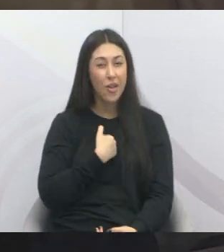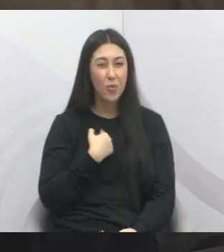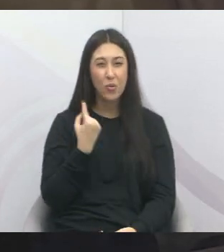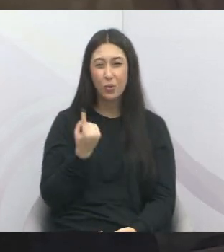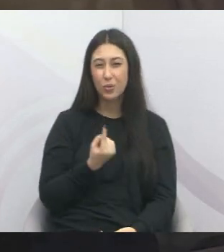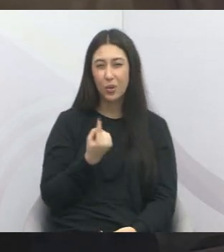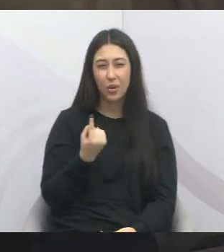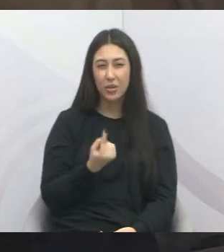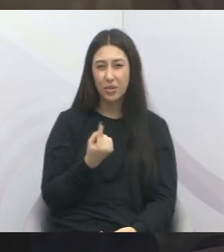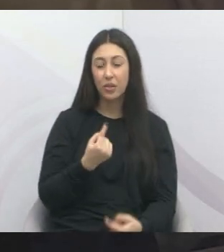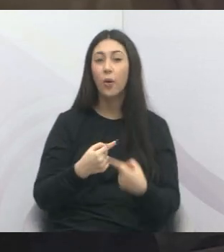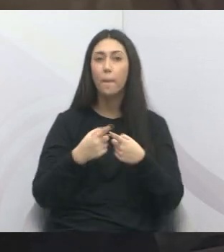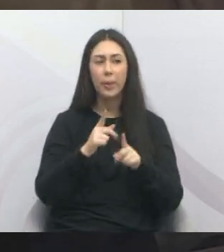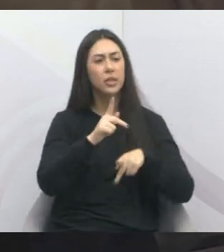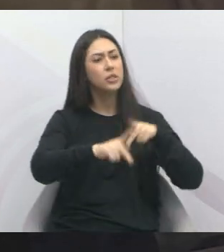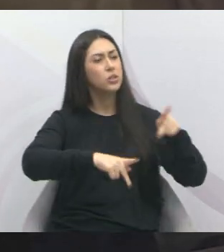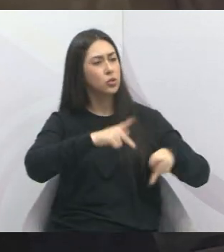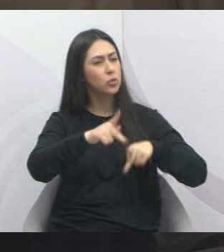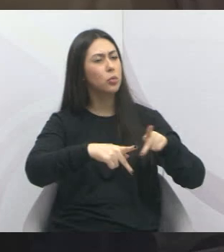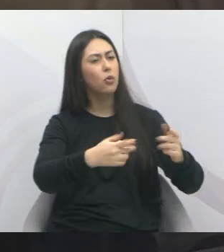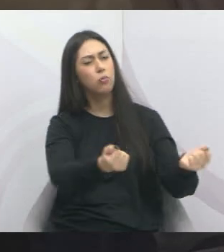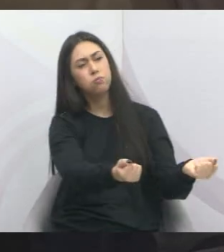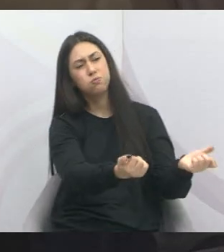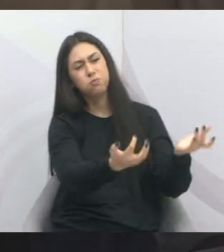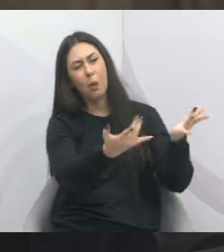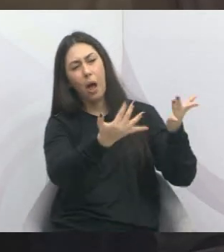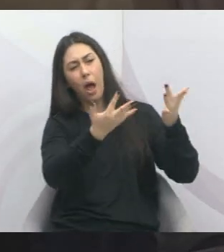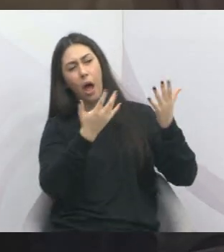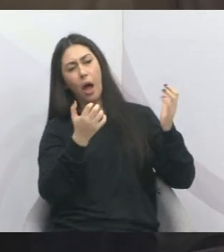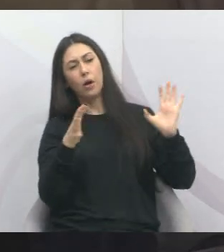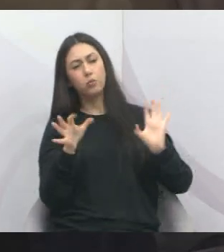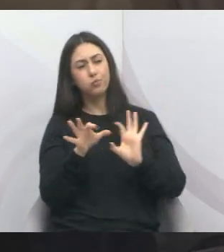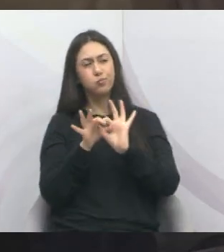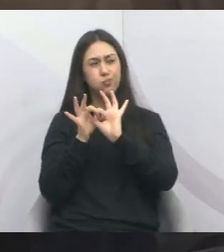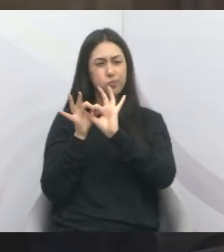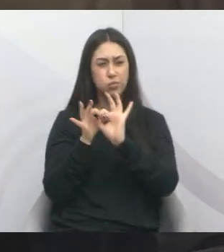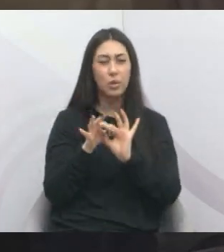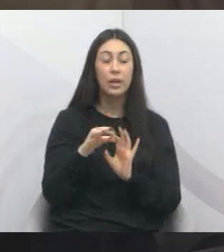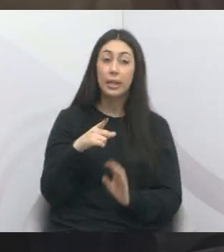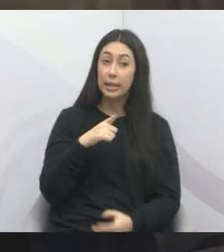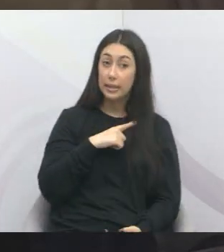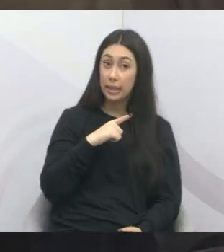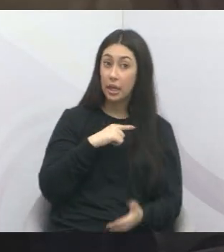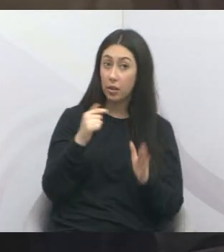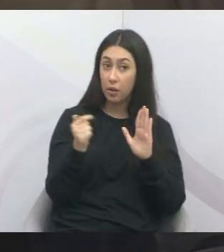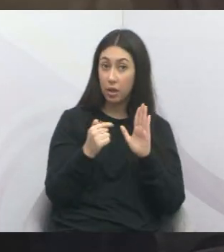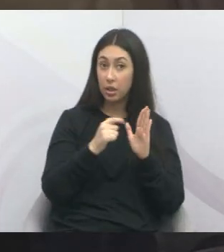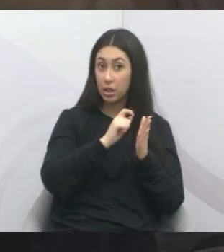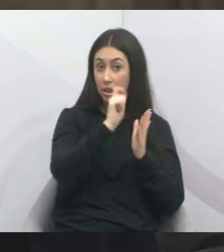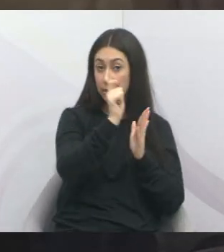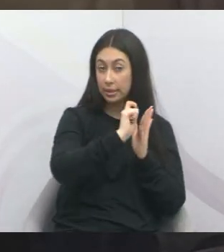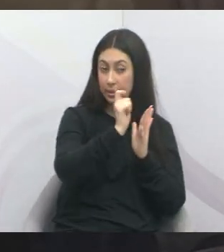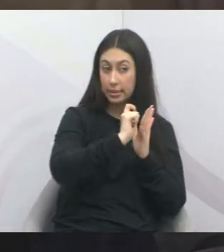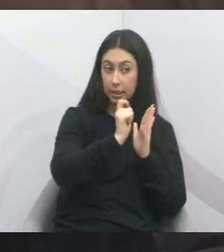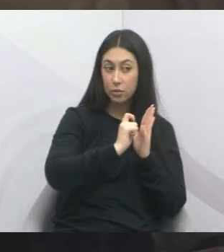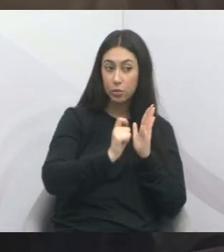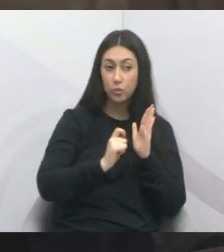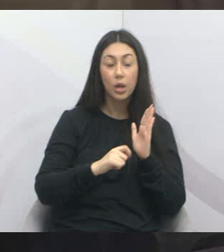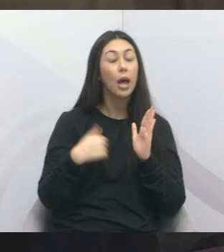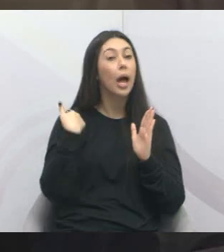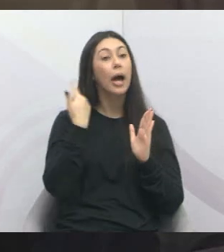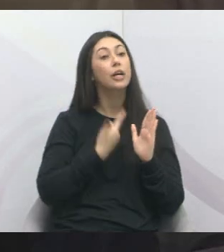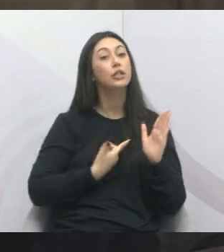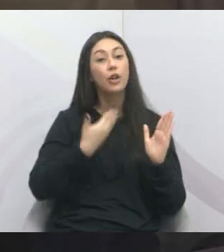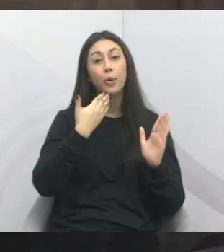sozinha, mas o povo lá fora vai virar um mutirão de andorinha. Eu estou com um abaixo-assinato aqui, dona Águida, na minha mão. A gente vai pedir